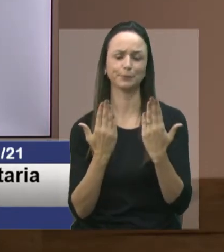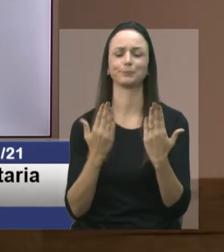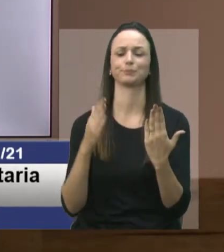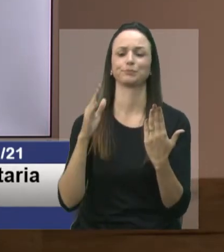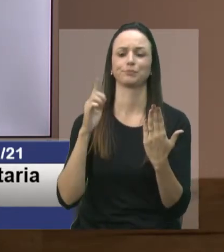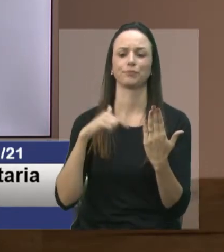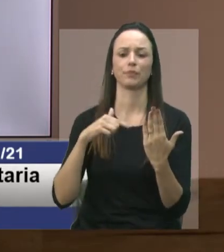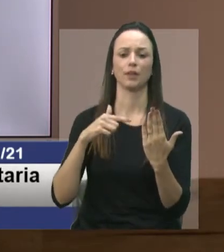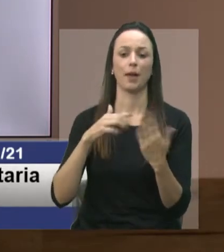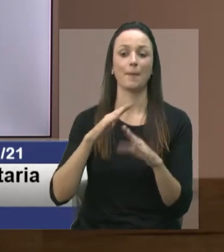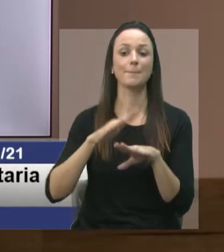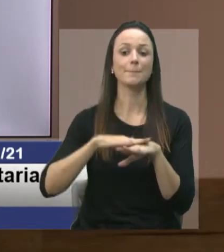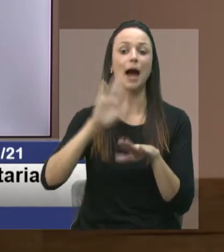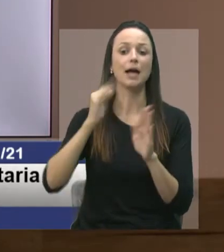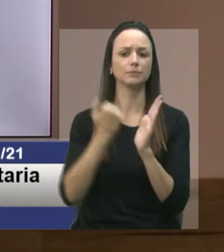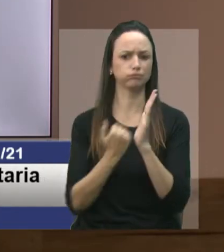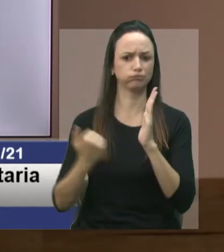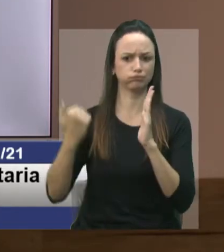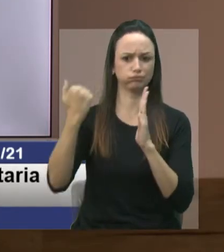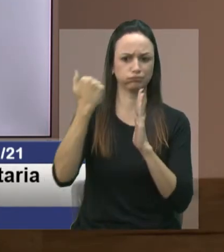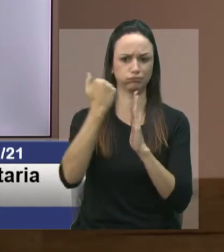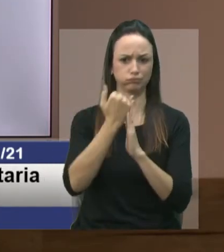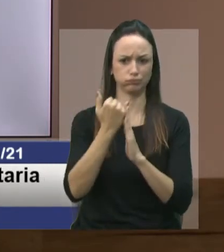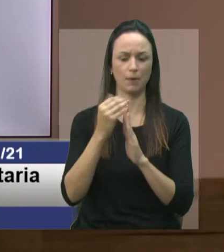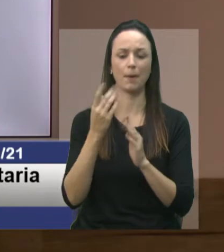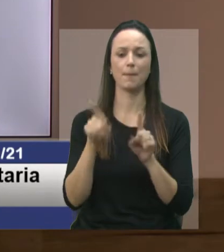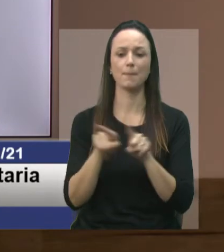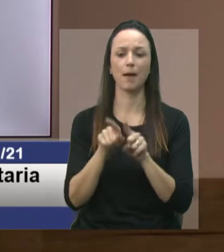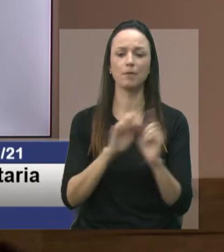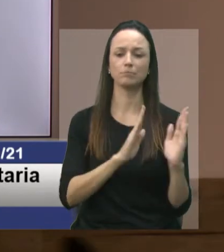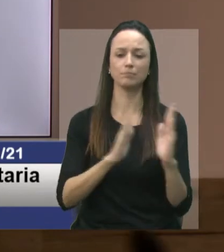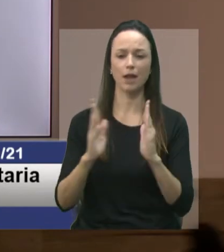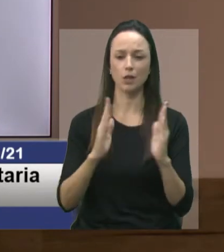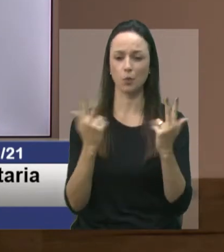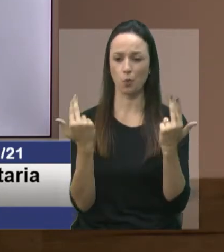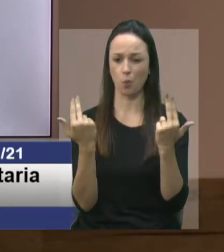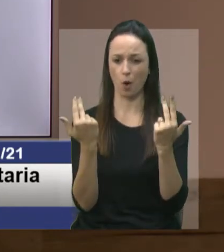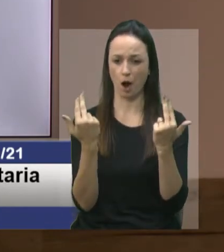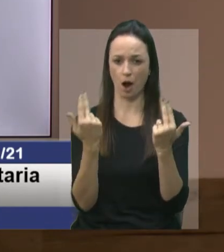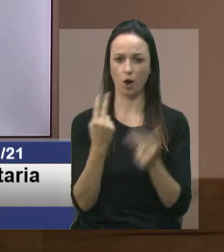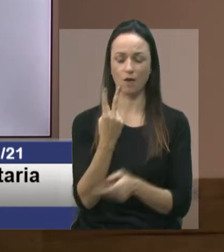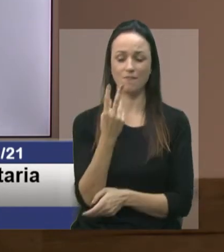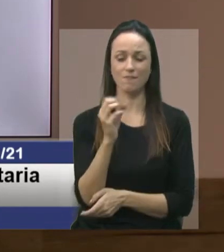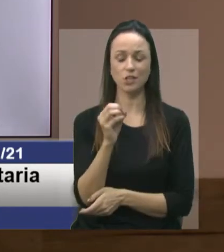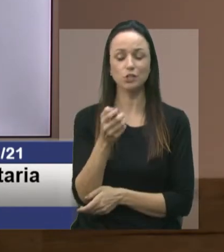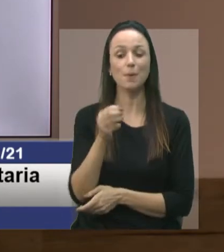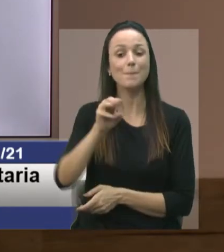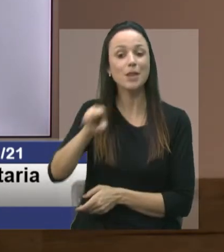nós arrecadamos a mais que o mesmo período do ano passado, aproximadamente 20 milhões.